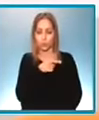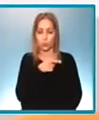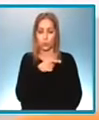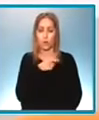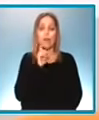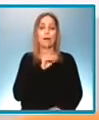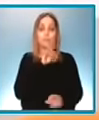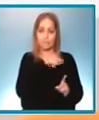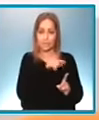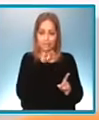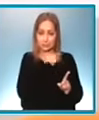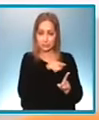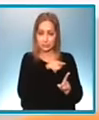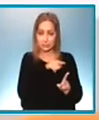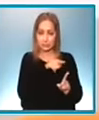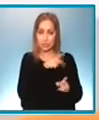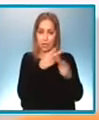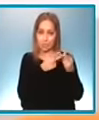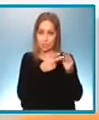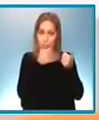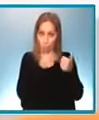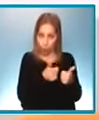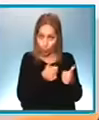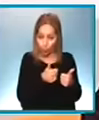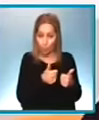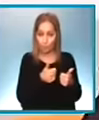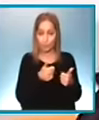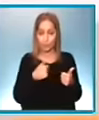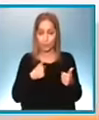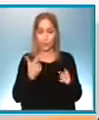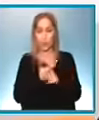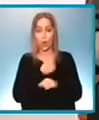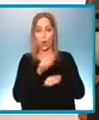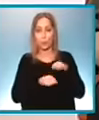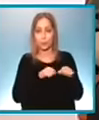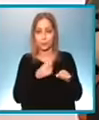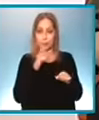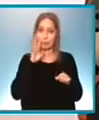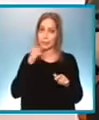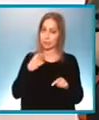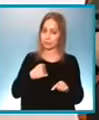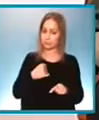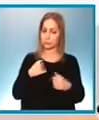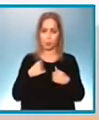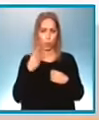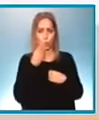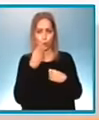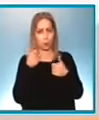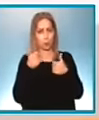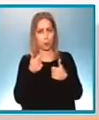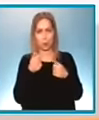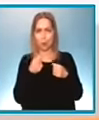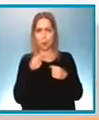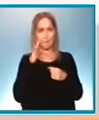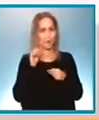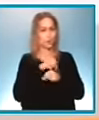todas, se tu tiveres todas as notas boas, eu compro-te uma bicicleta. Eu sempre fui boa, ele nunca comprou uma